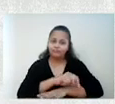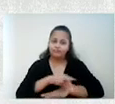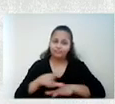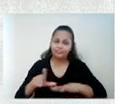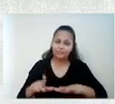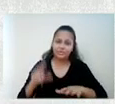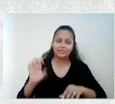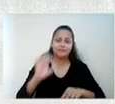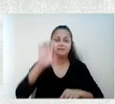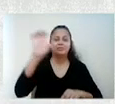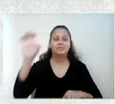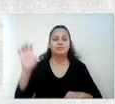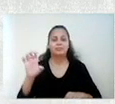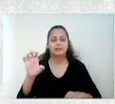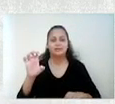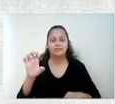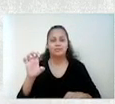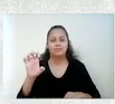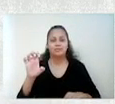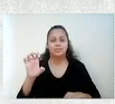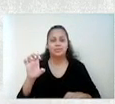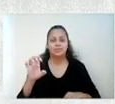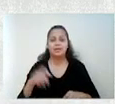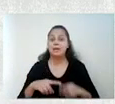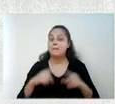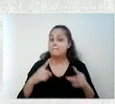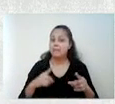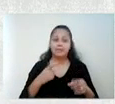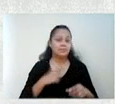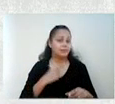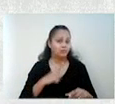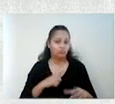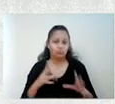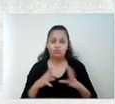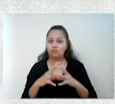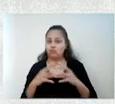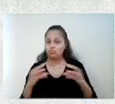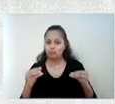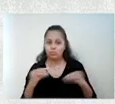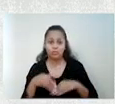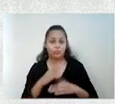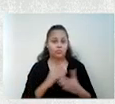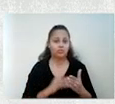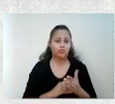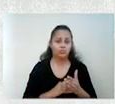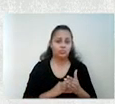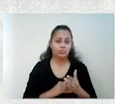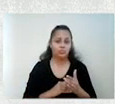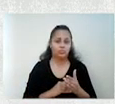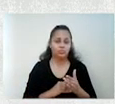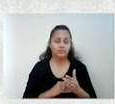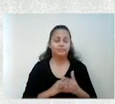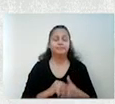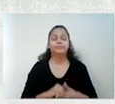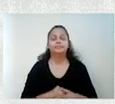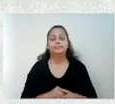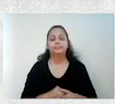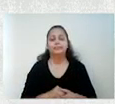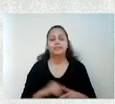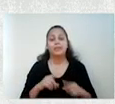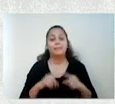Europa. Mas a gente já viu que ele não tinha desaparecido, né, devido sobretudo às características de autossuficiência dos